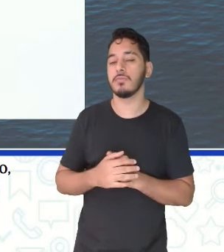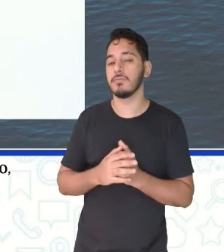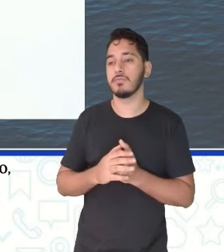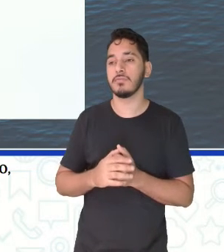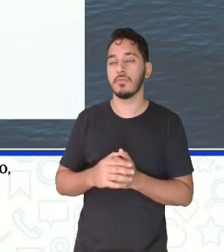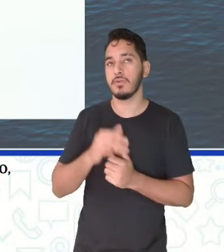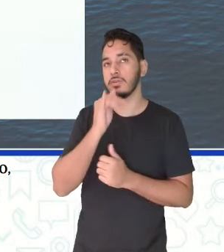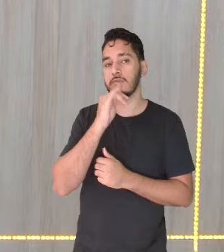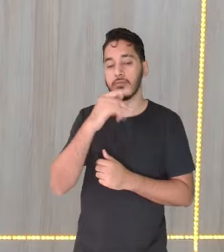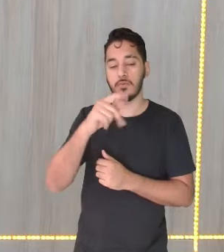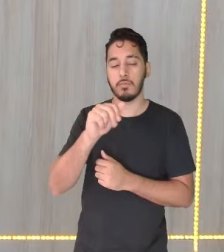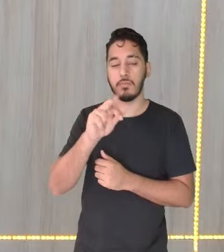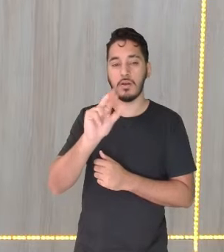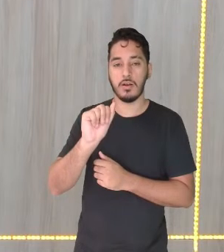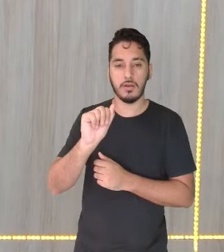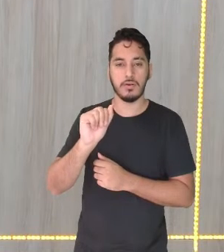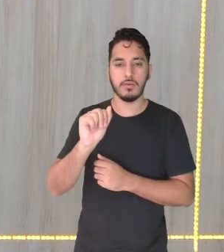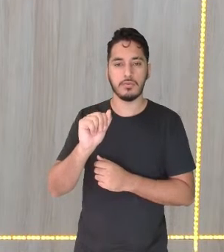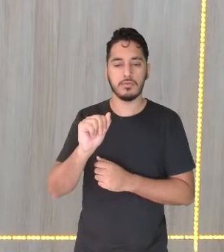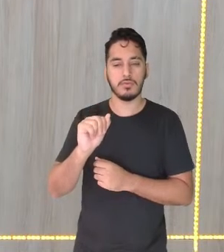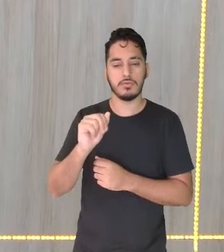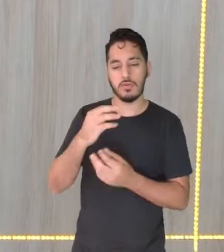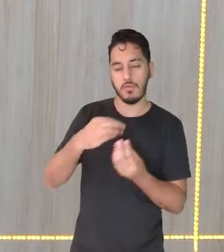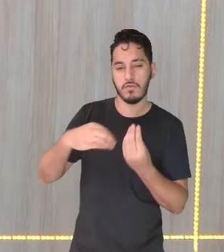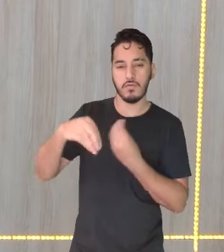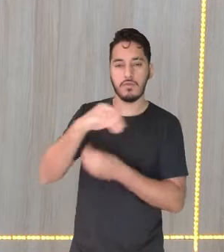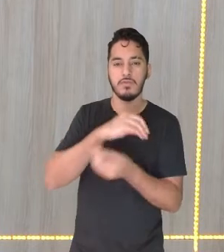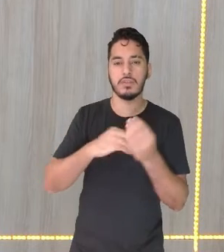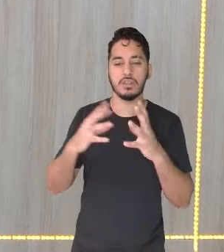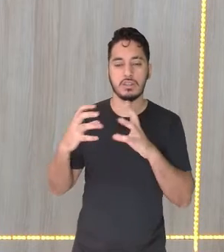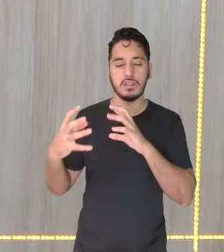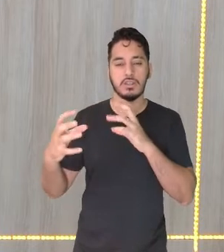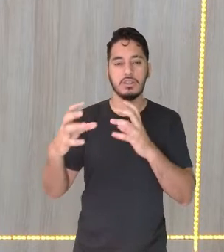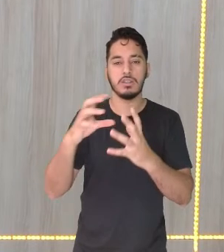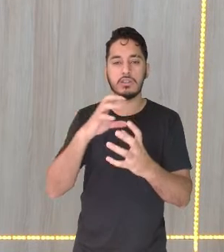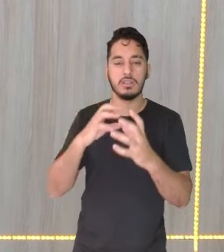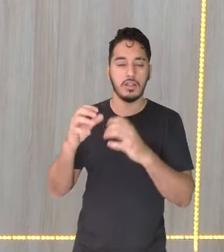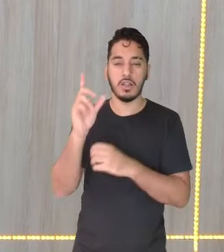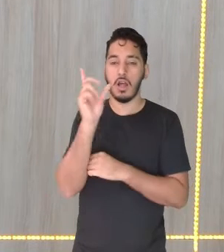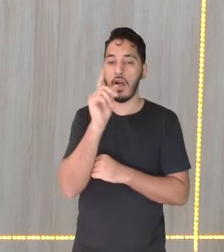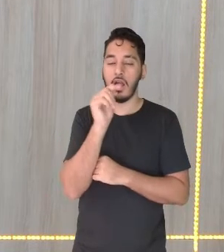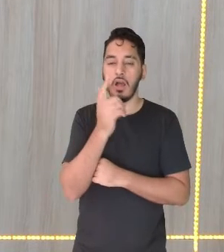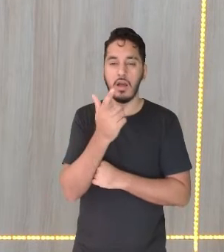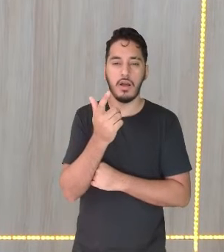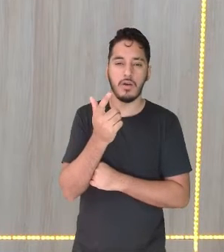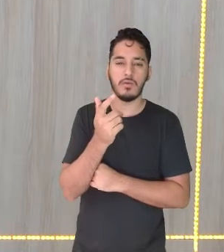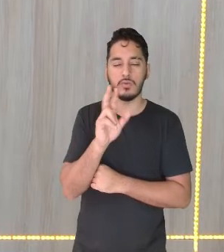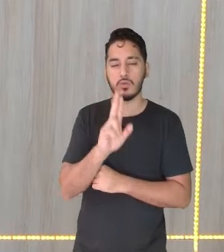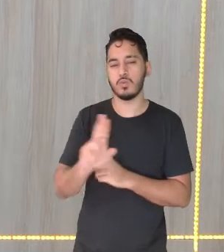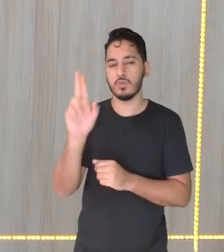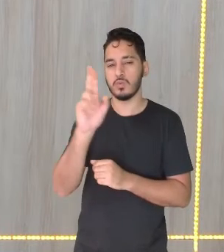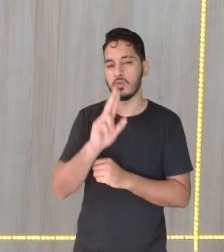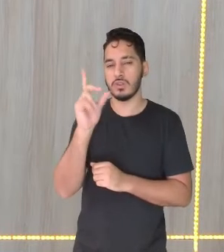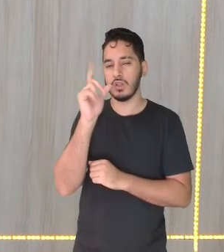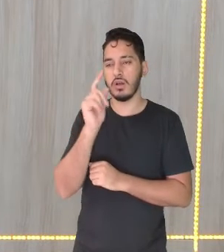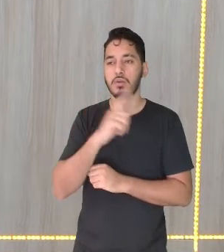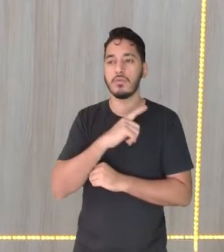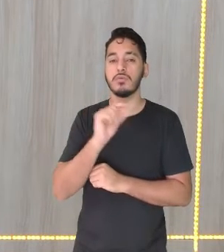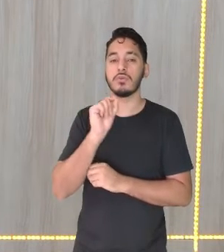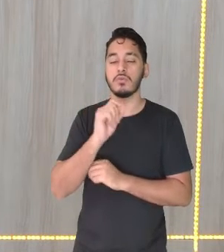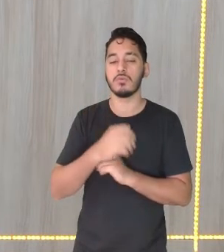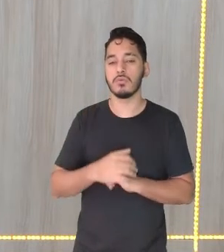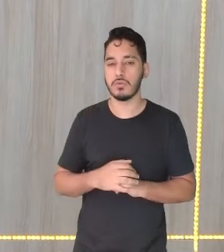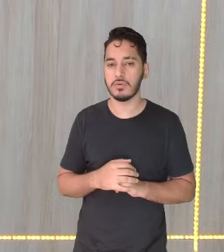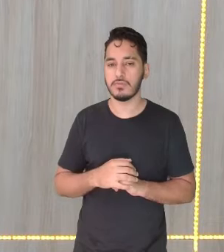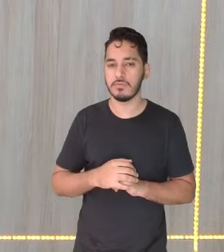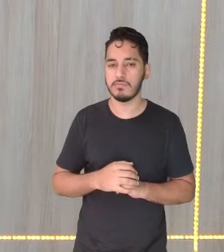no Pará, por exemplo, envolvidas em conflito da água, né, em relação ao uso da água, nós vamos ter